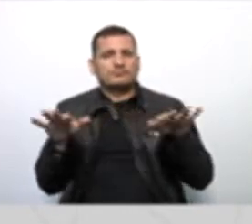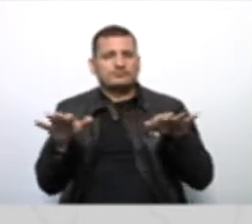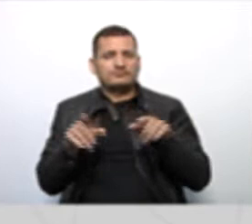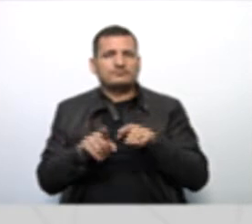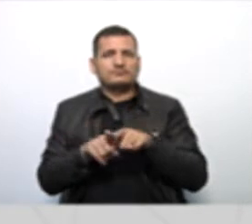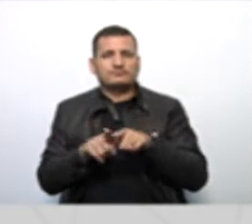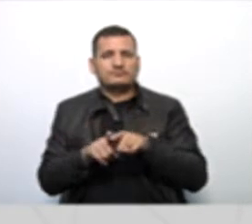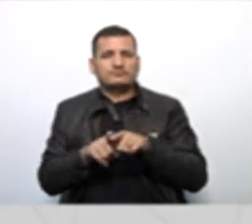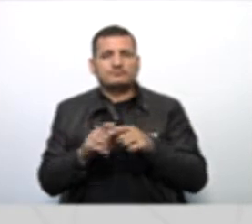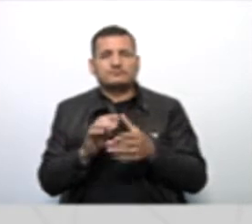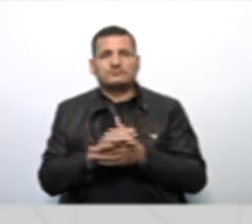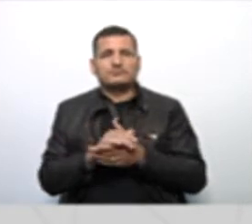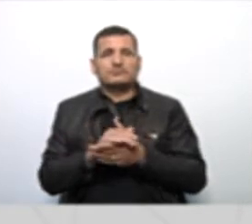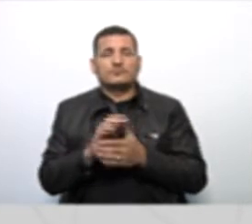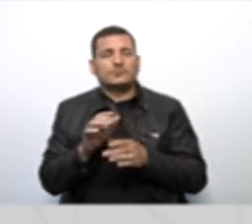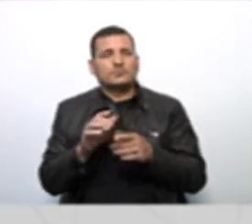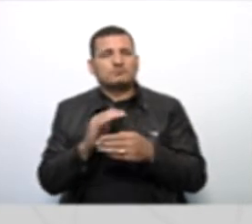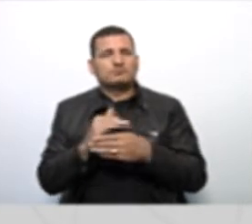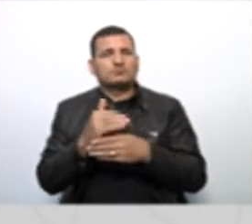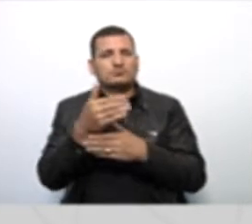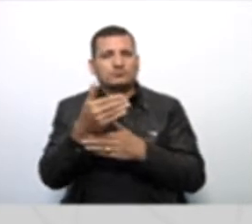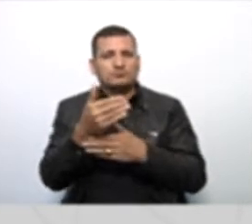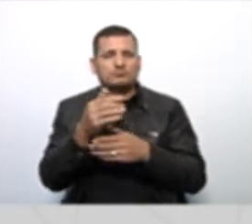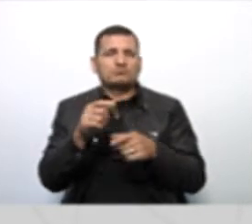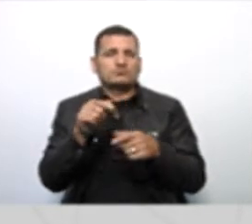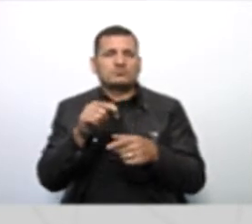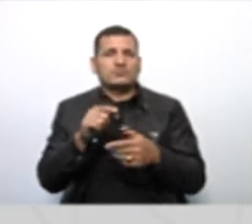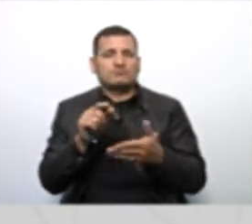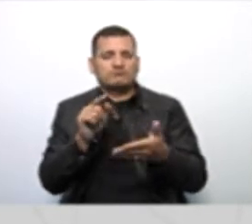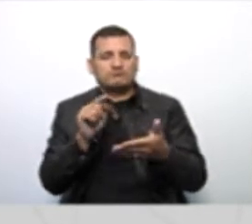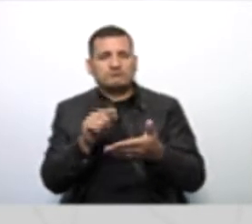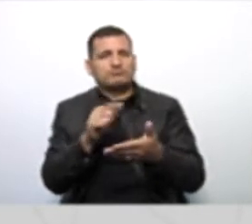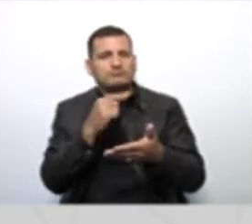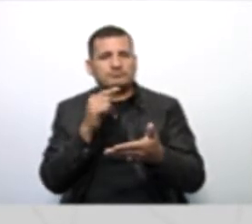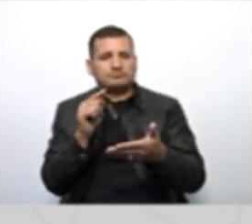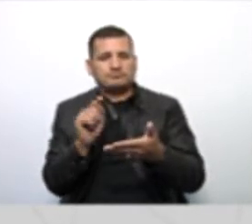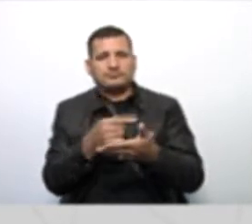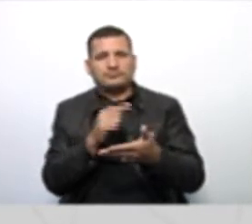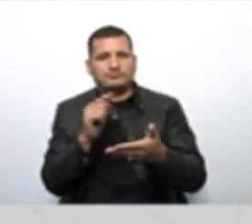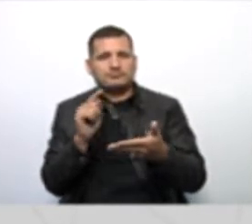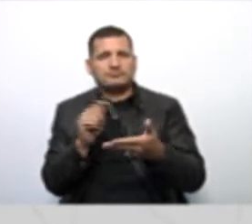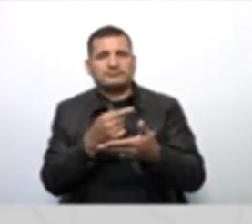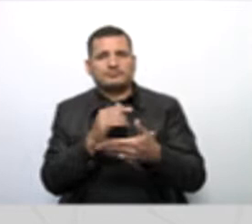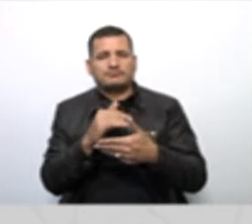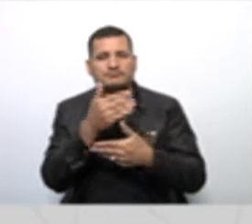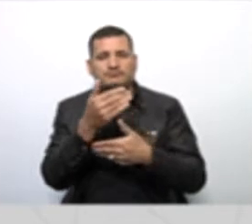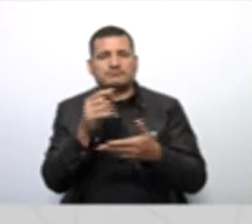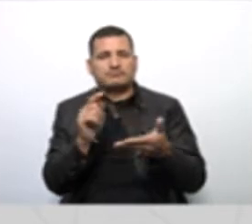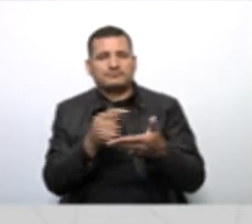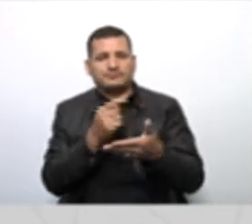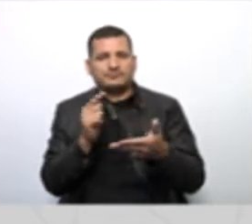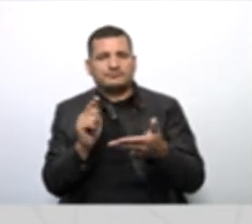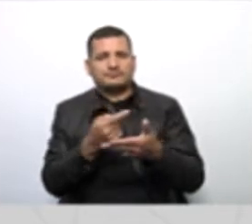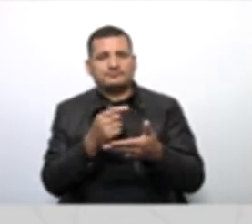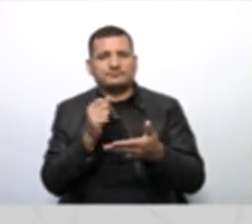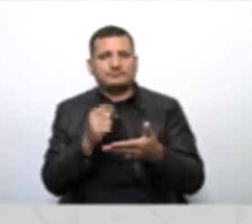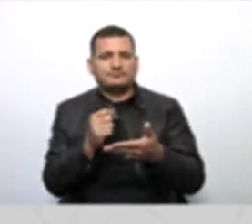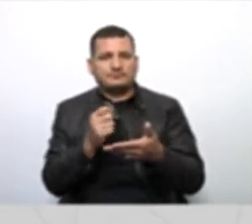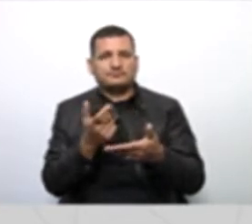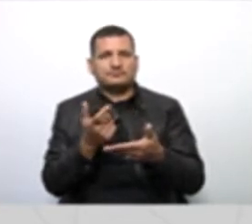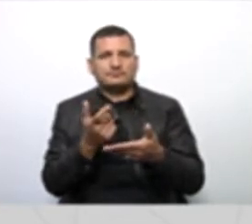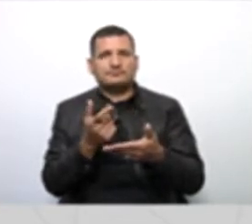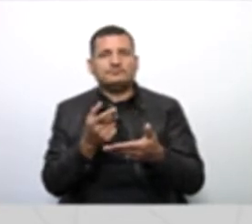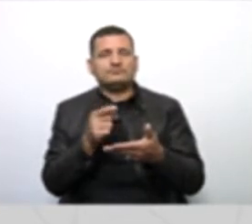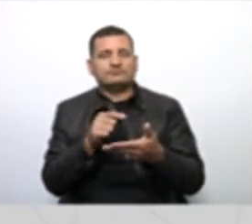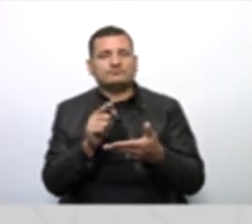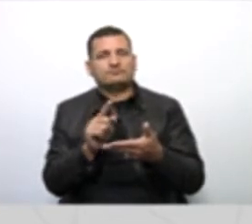os notebooks, esse mesmo notebook que eu estou usando aqui, ele é touchscreen. Tá vendo? Eu posso riscar aqui, tá vendo? Estou utilizando a mão aqui e ele